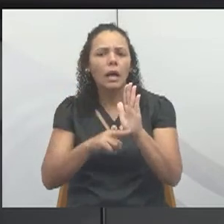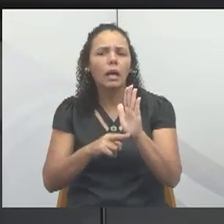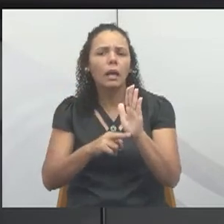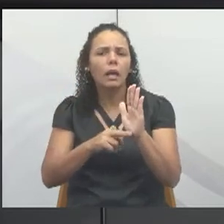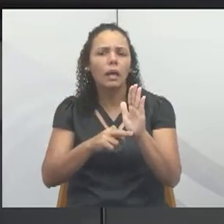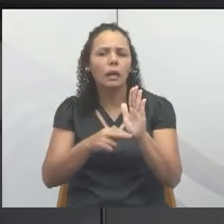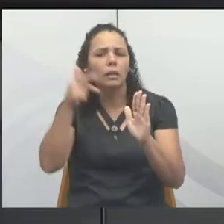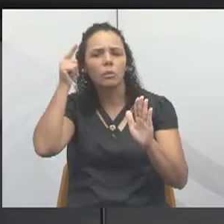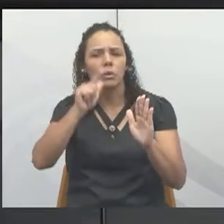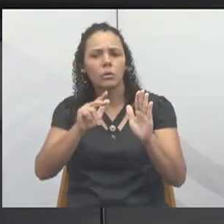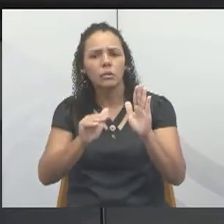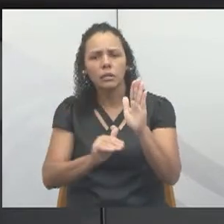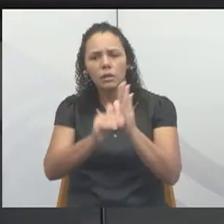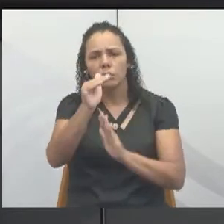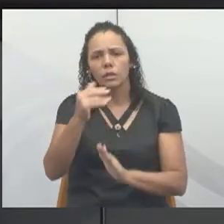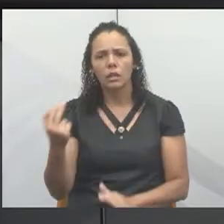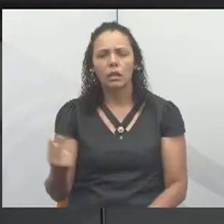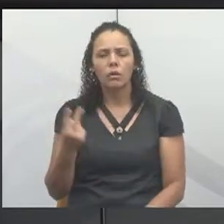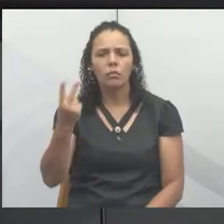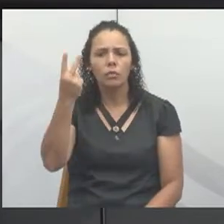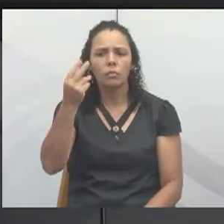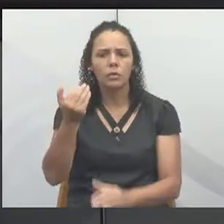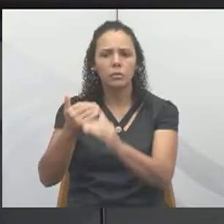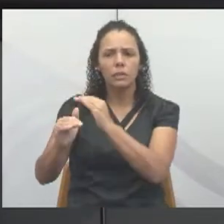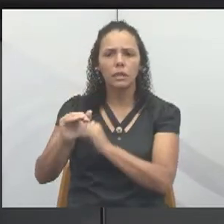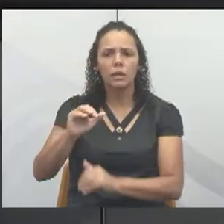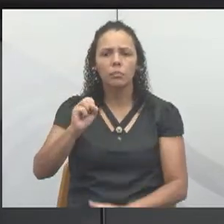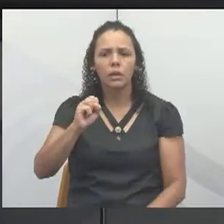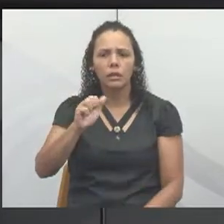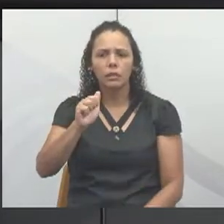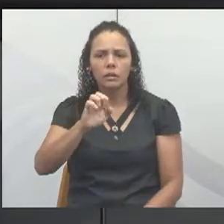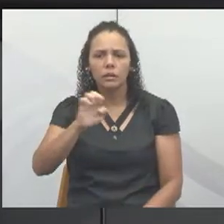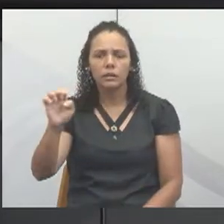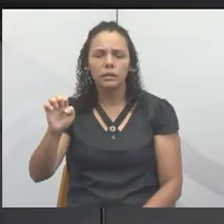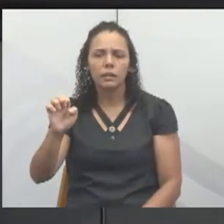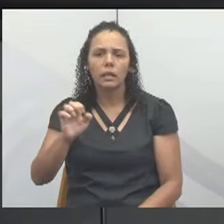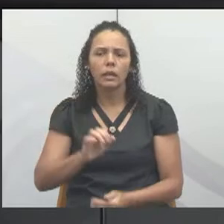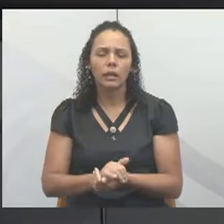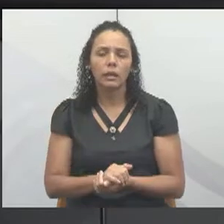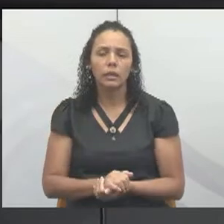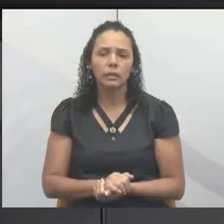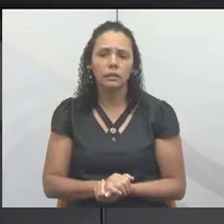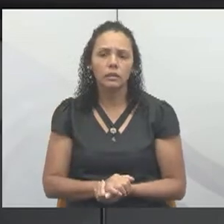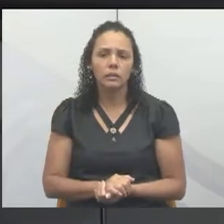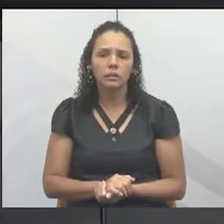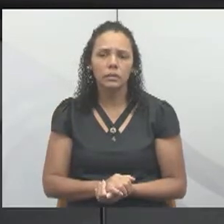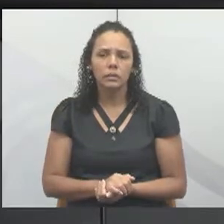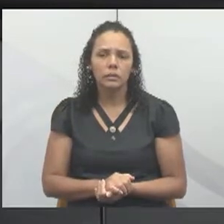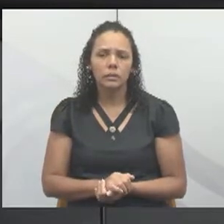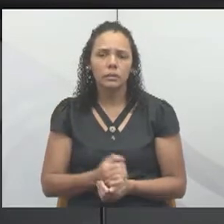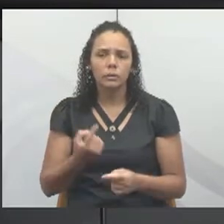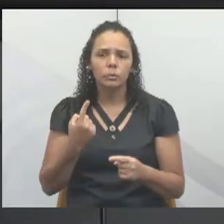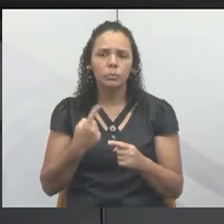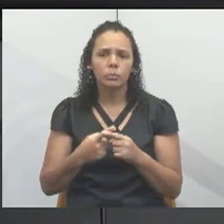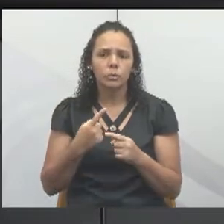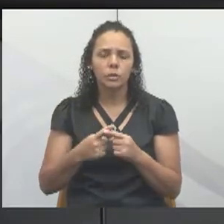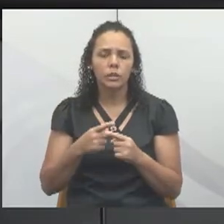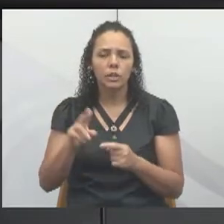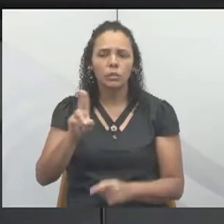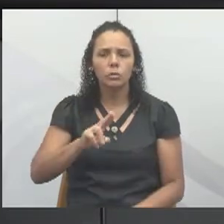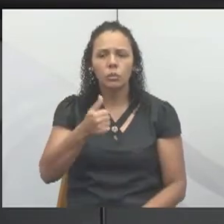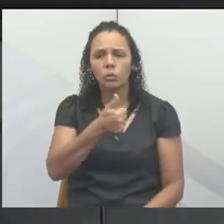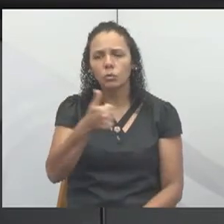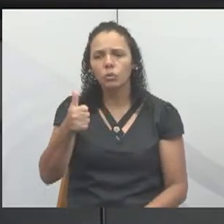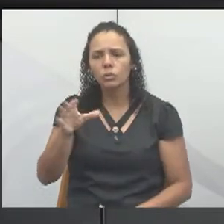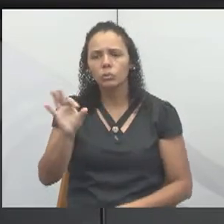aumento do orçamento destinado ao SAI. Qual é a inflação setorial da área de infraestrutura? Por que vocês usaram esses 11%? E